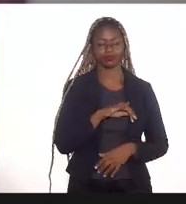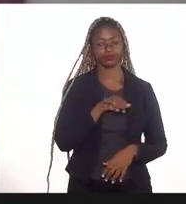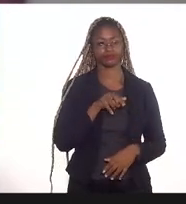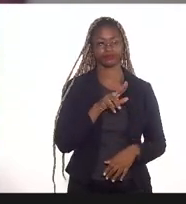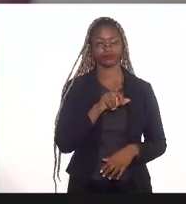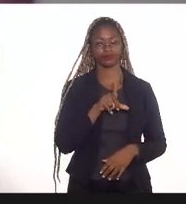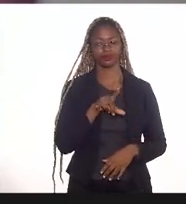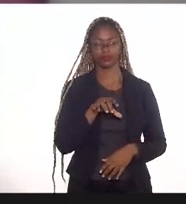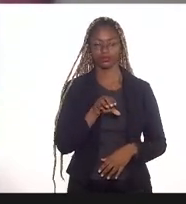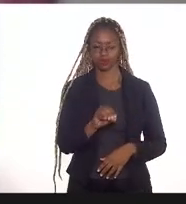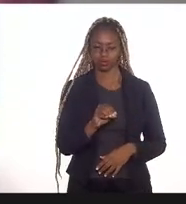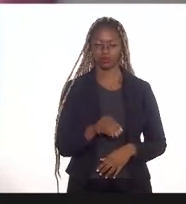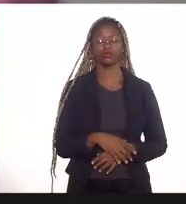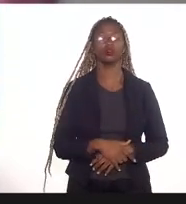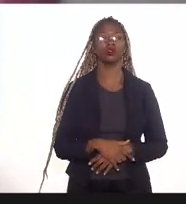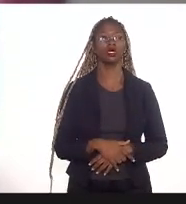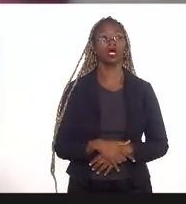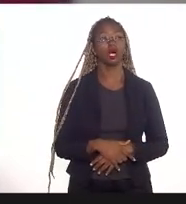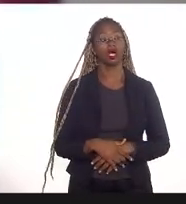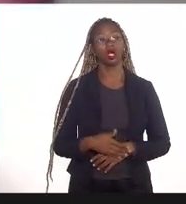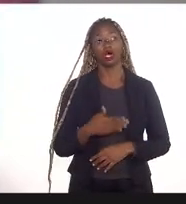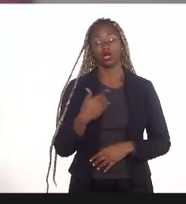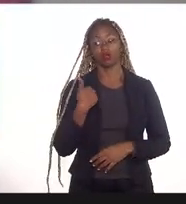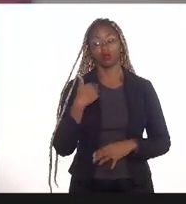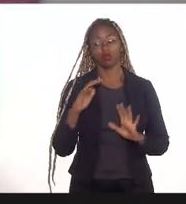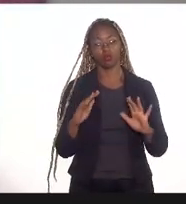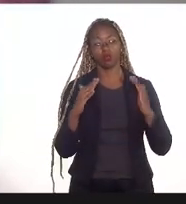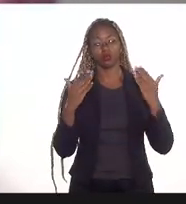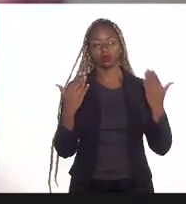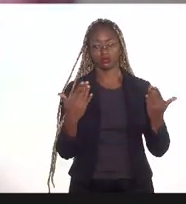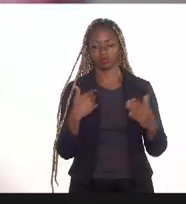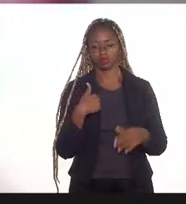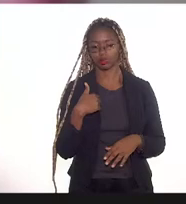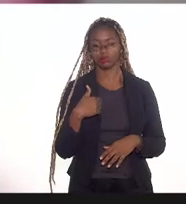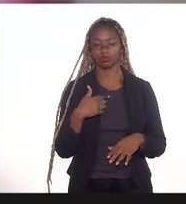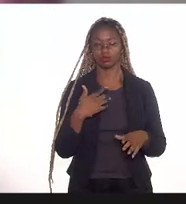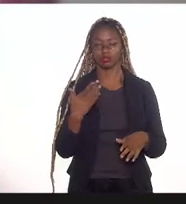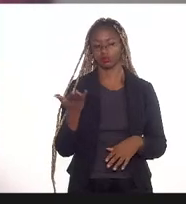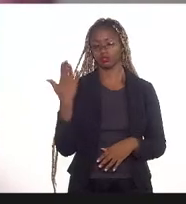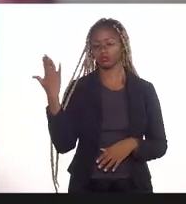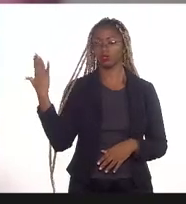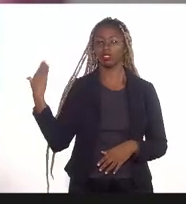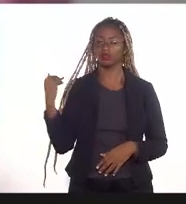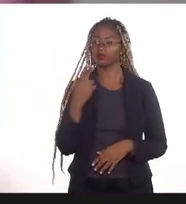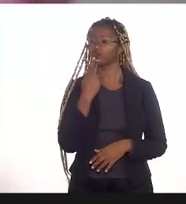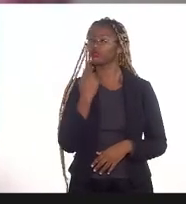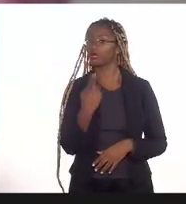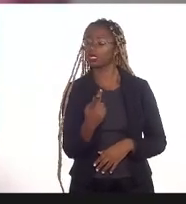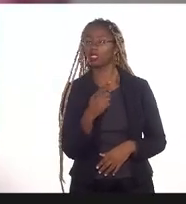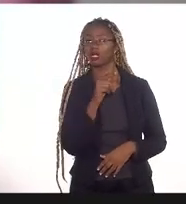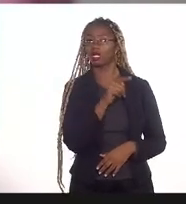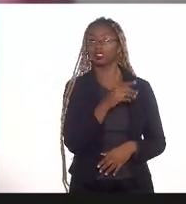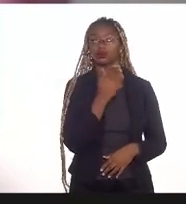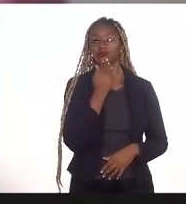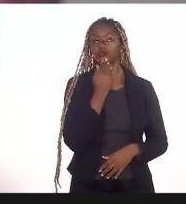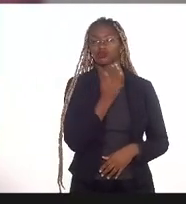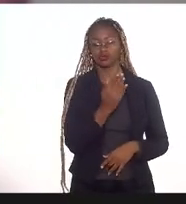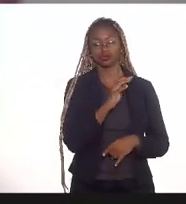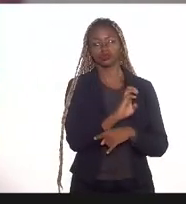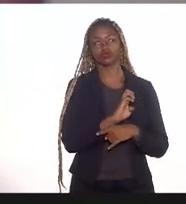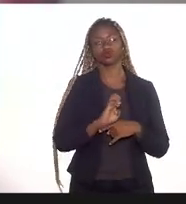Bueno, quando eu questionei à época sobre a forma pela qual o